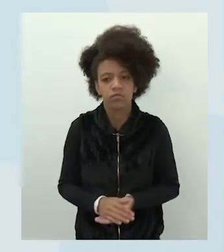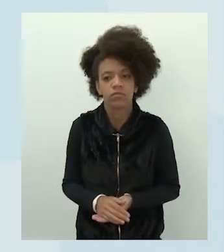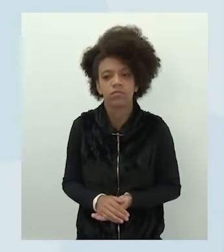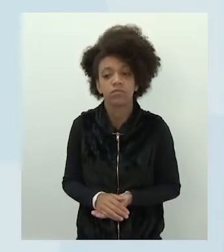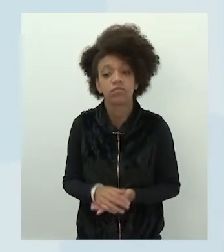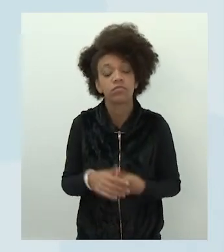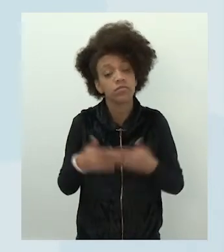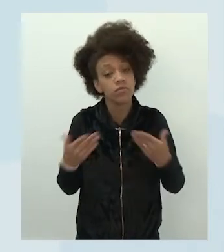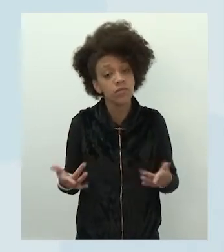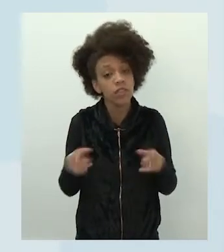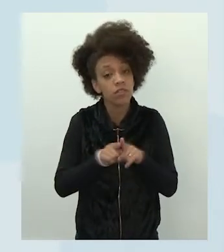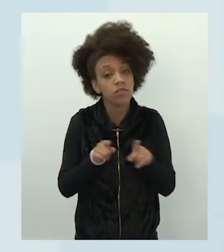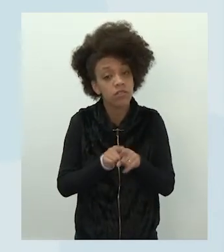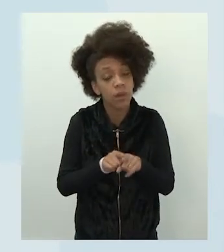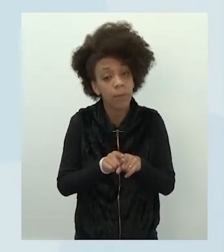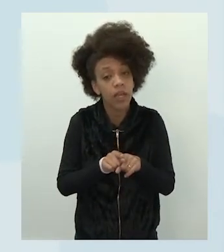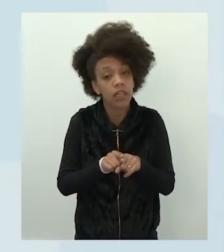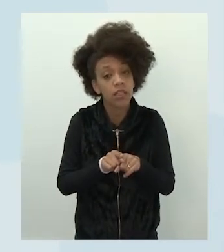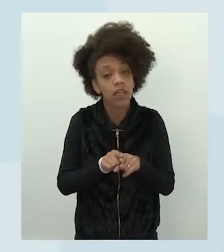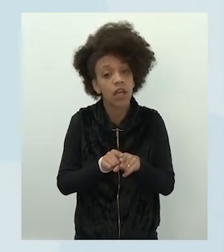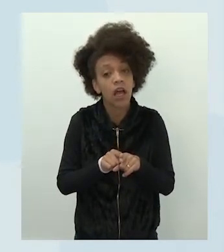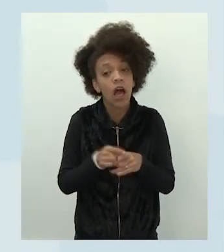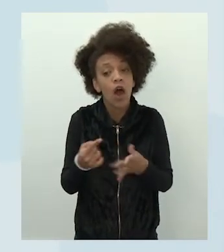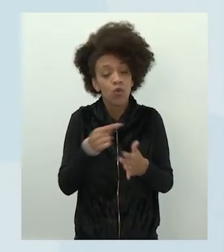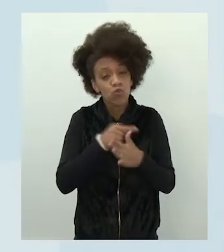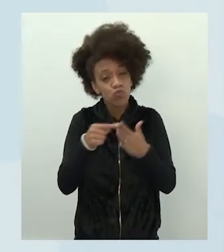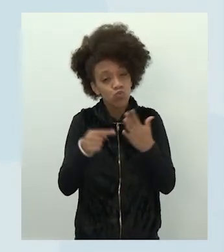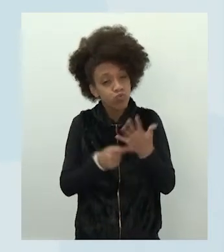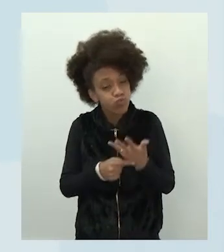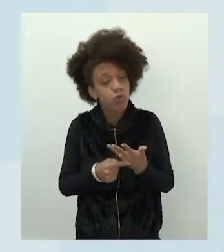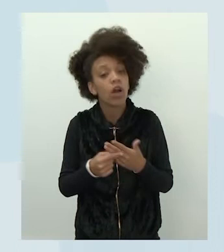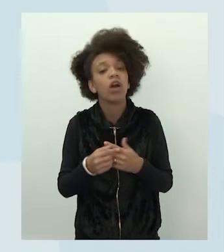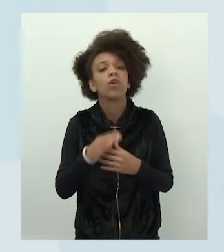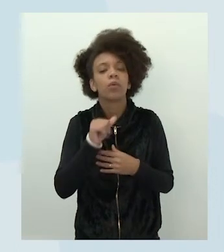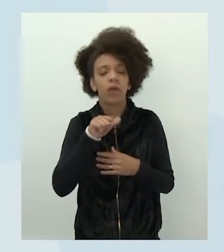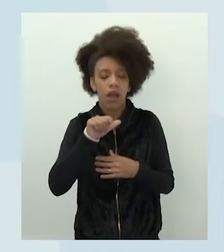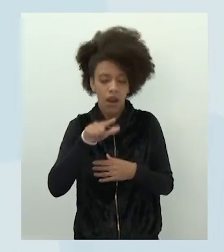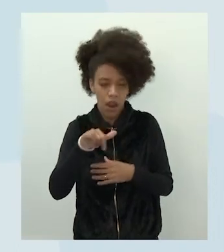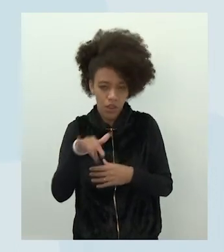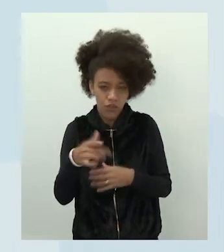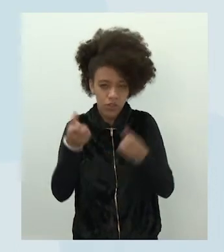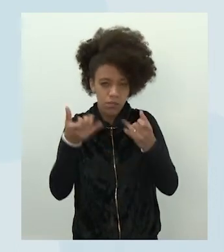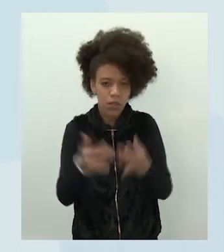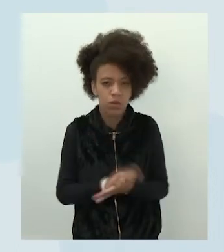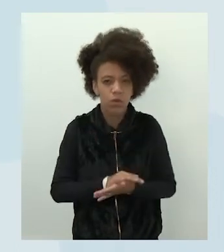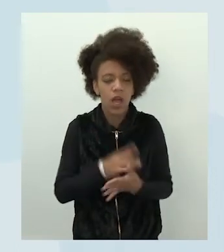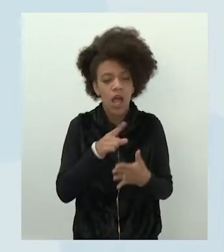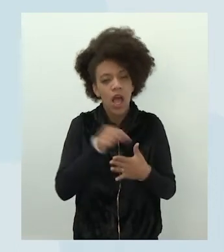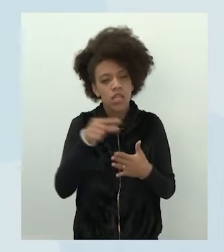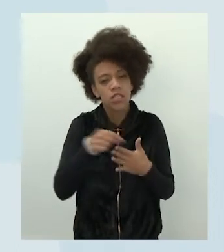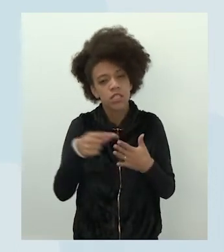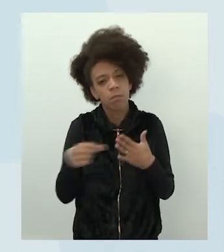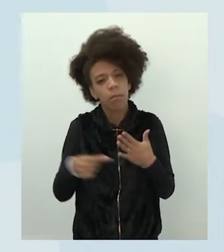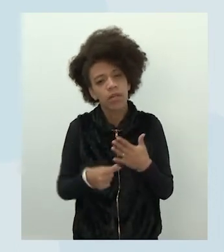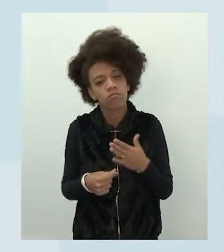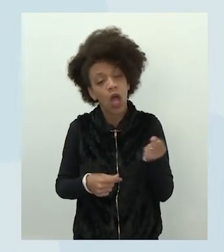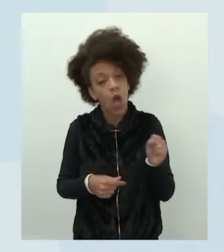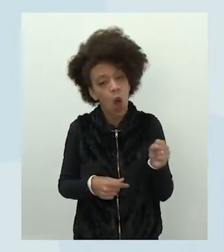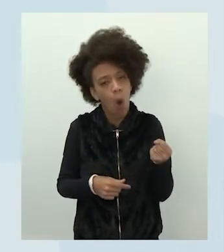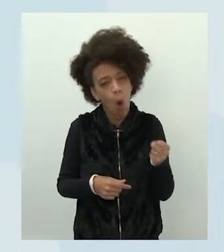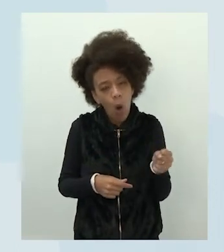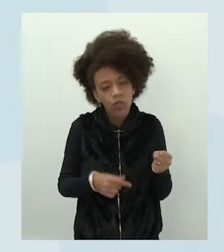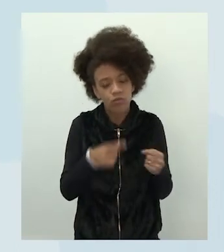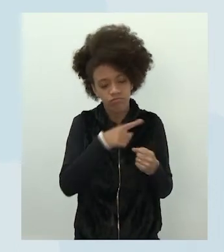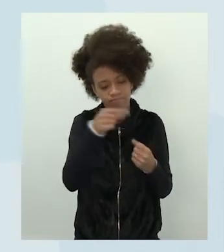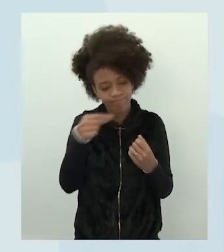E os determinantes ativos que o Kalash falou, que ele falou daquelas pétalas, que são 8 pétalas,